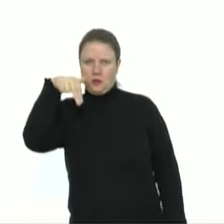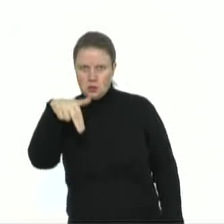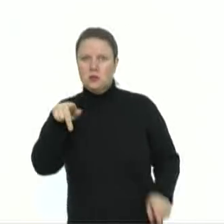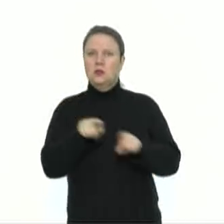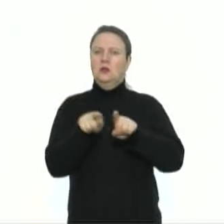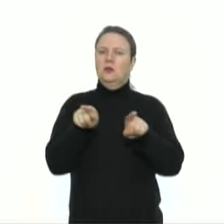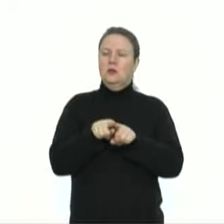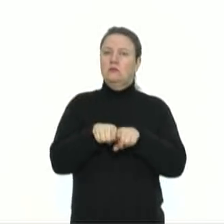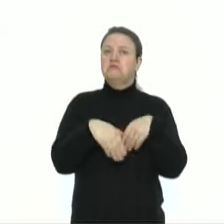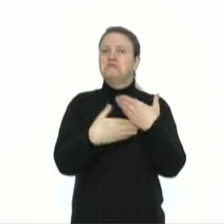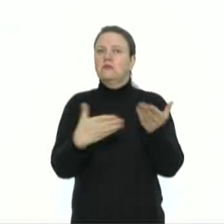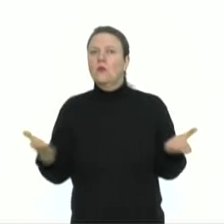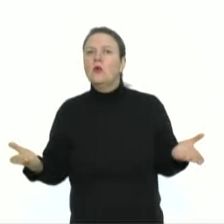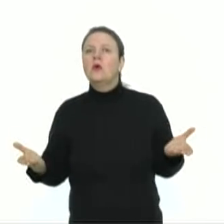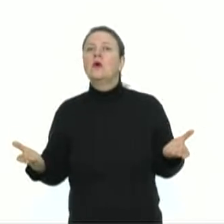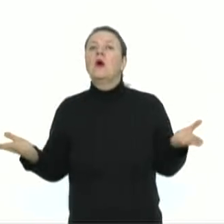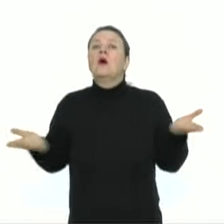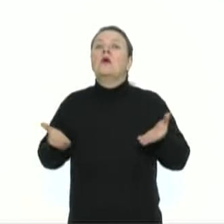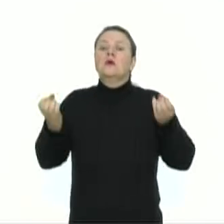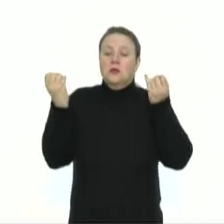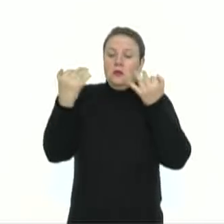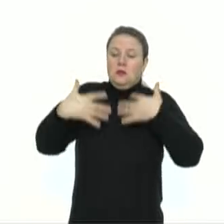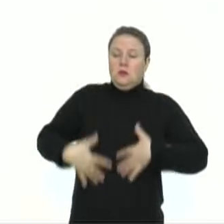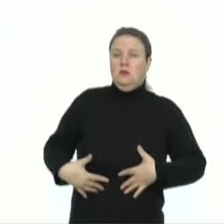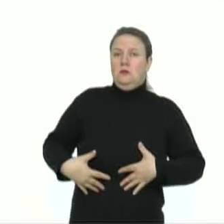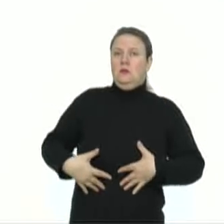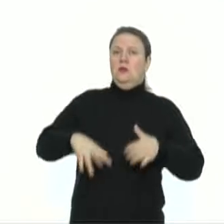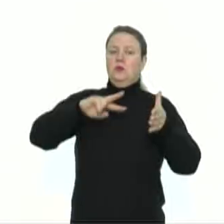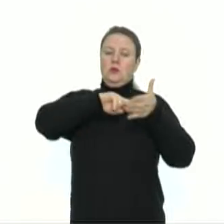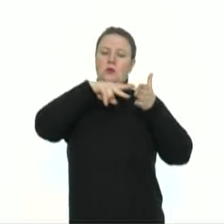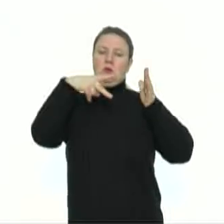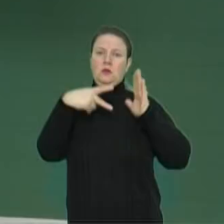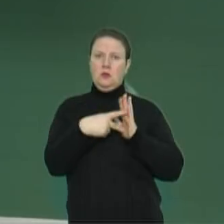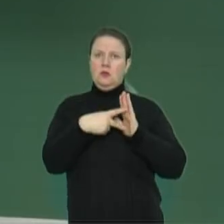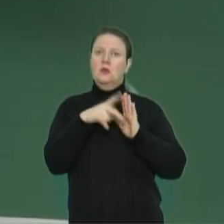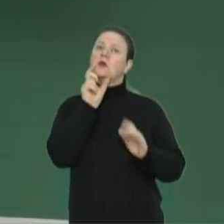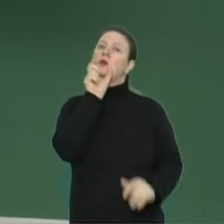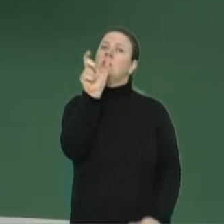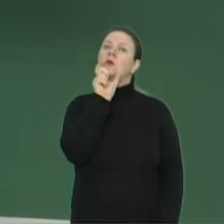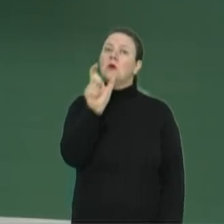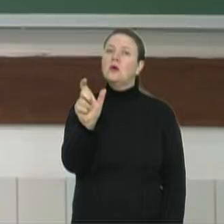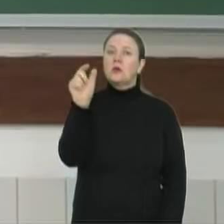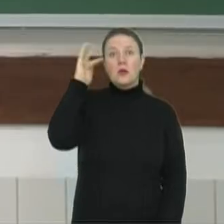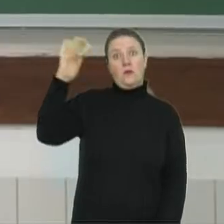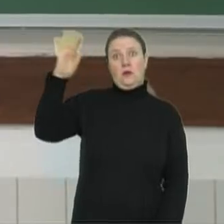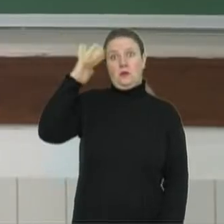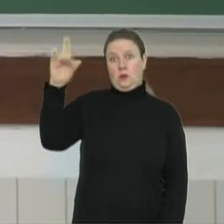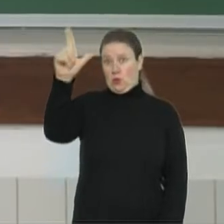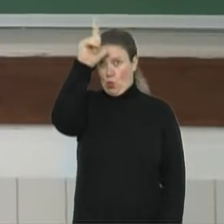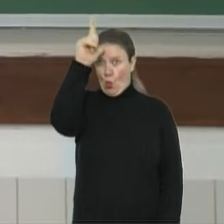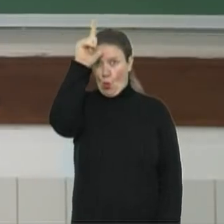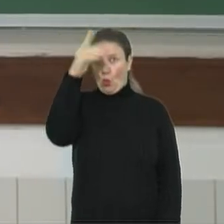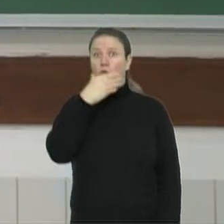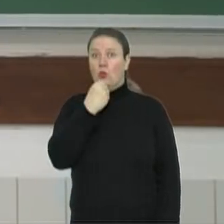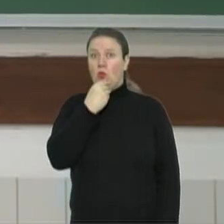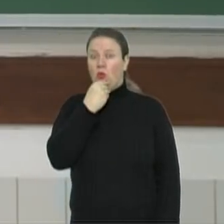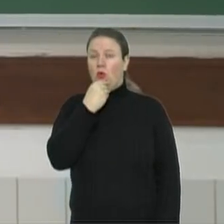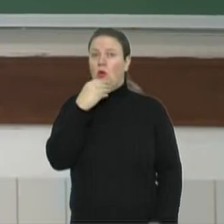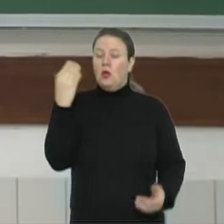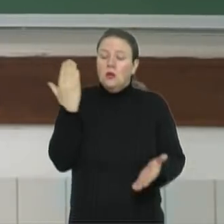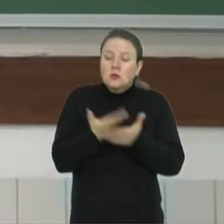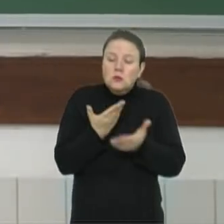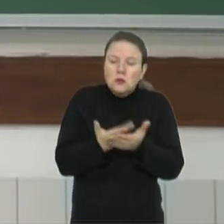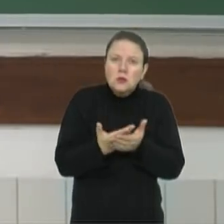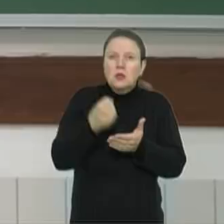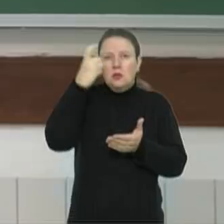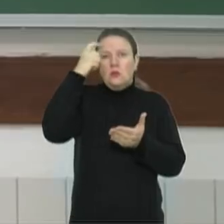conteúdos trabalhados, explica o sentido do termo Dasein na filosofia do Heidegger. A partir do que a gente estudou aqui e a partir de uma